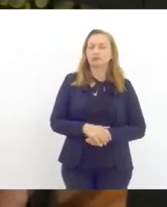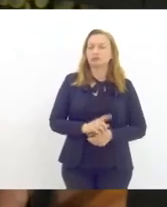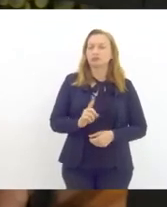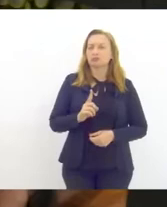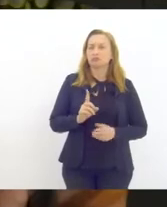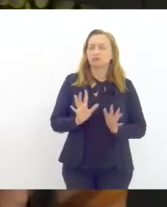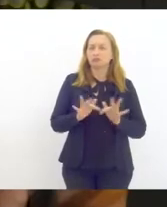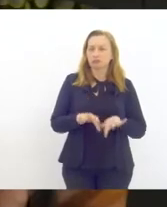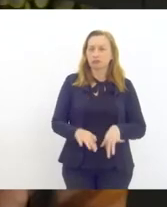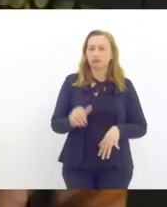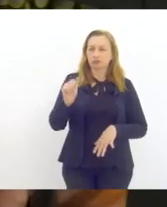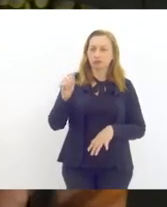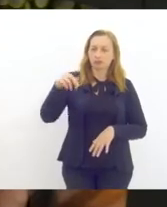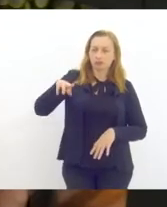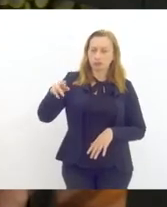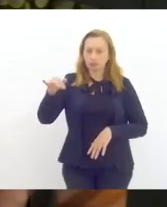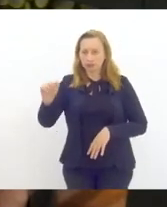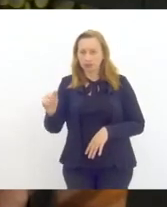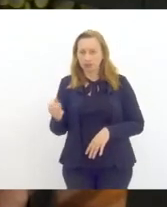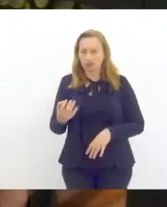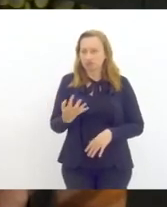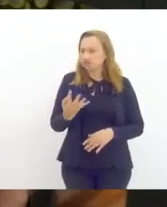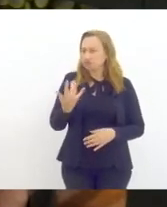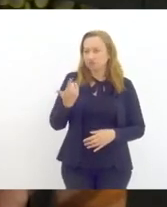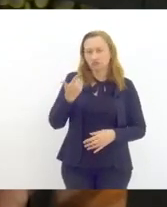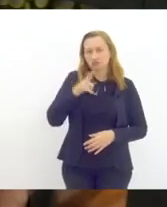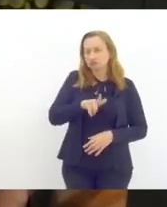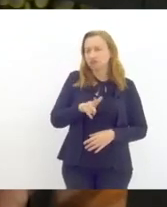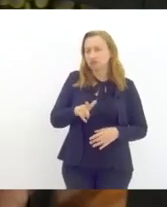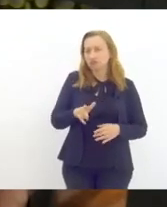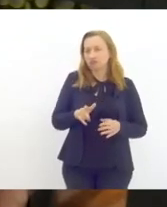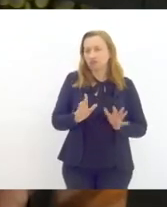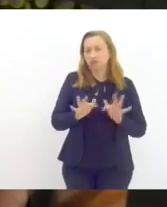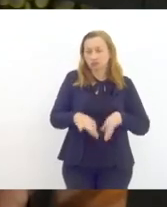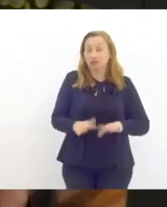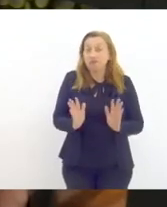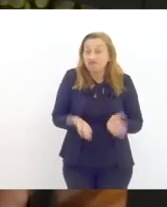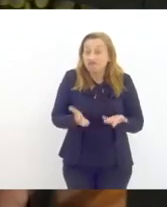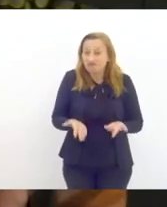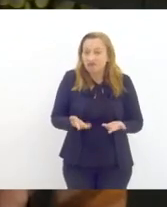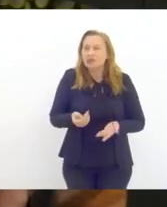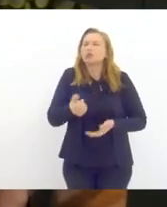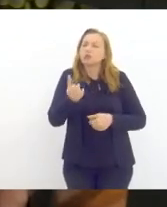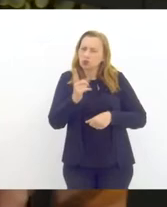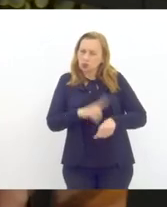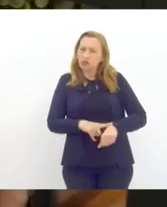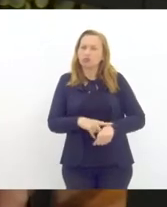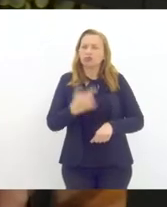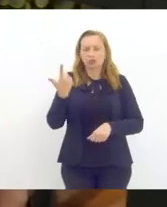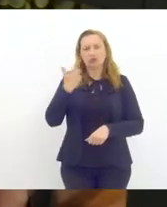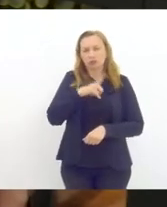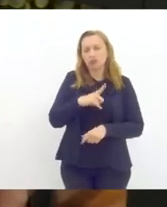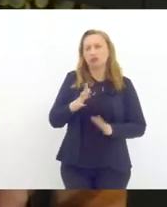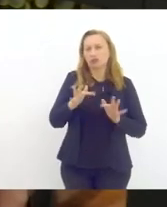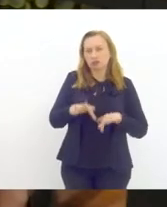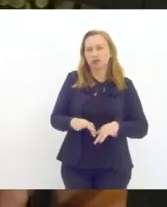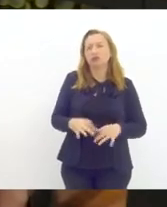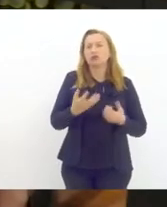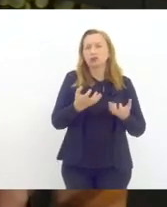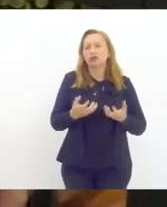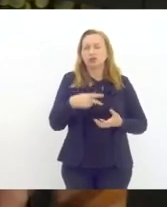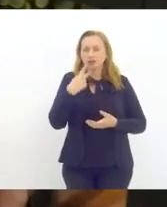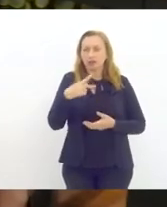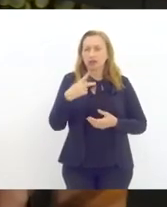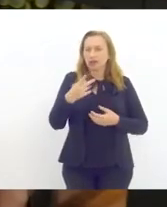concluímos, Andréia, infelizmente não tivemos condição de concluir esse estudo para hoje, mas em pouquíssimo tempo a gente tem condição de concluir. Eu queria deixar claro aqui,